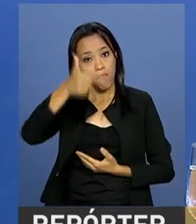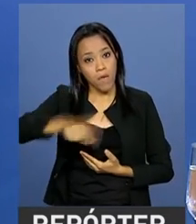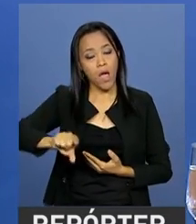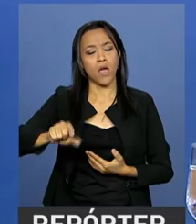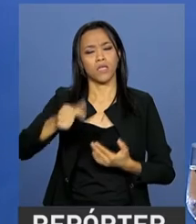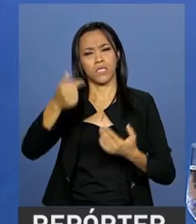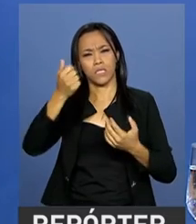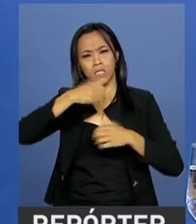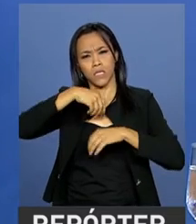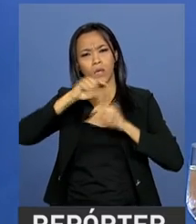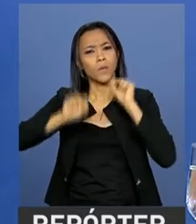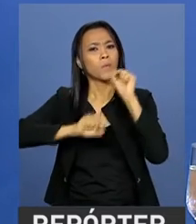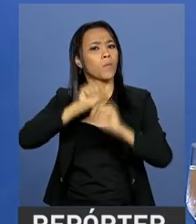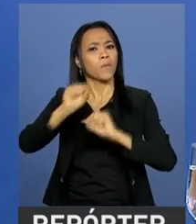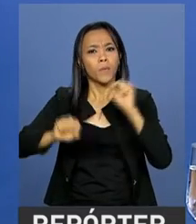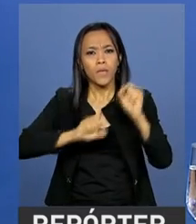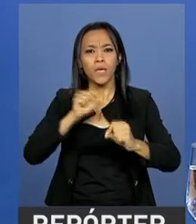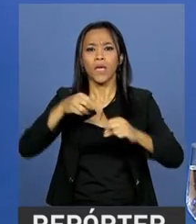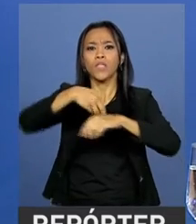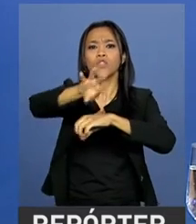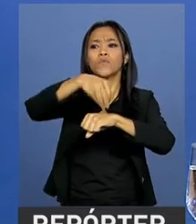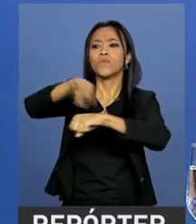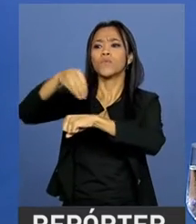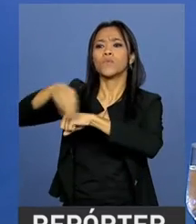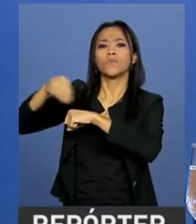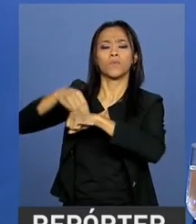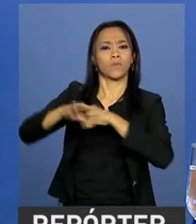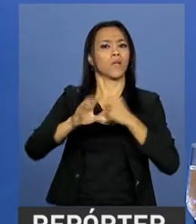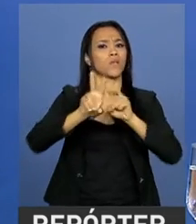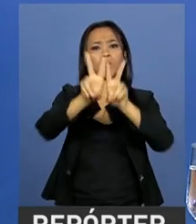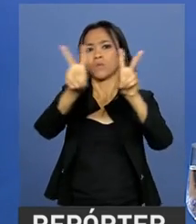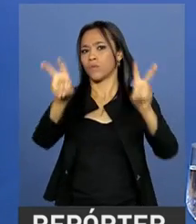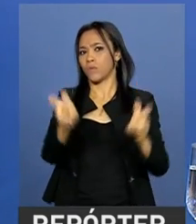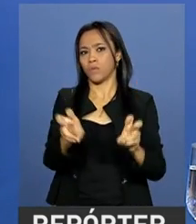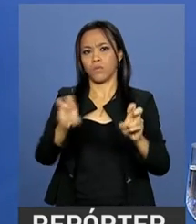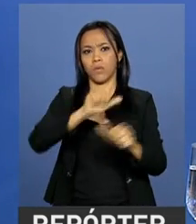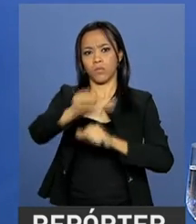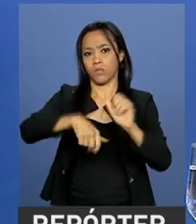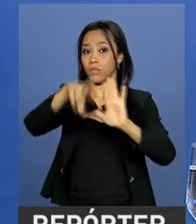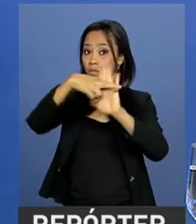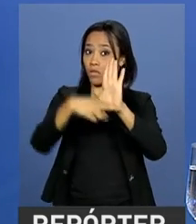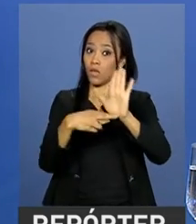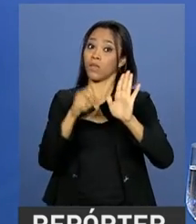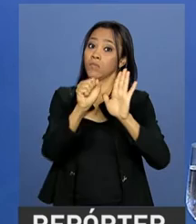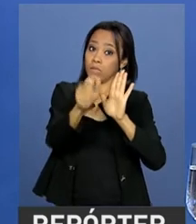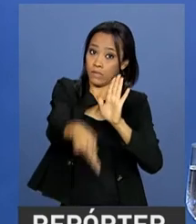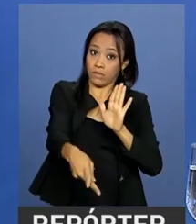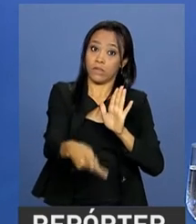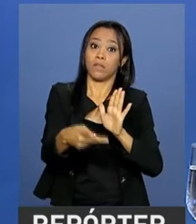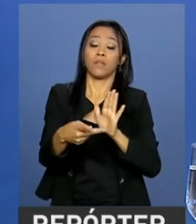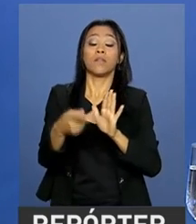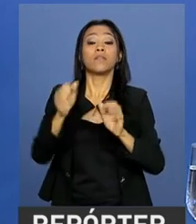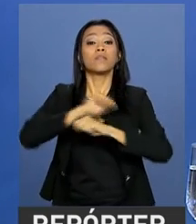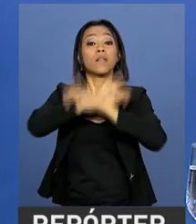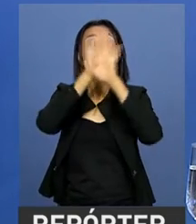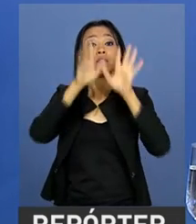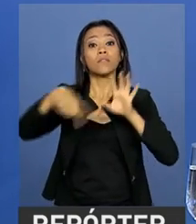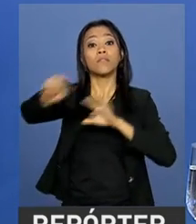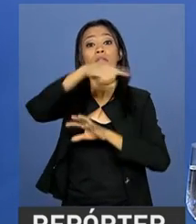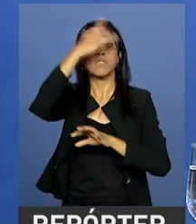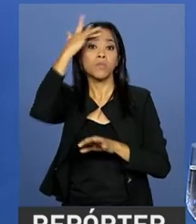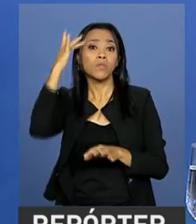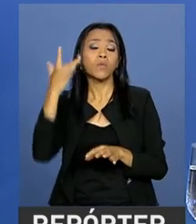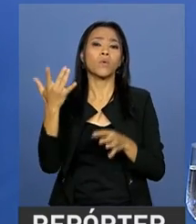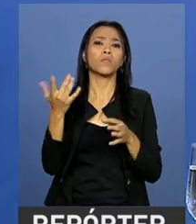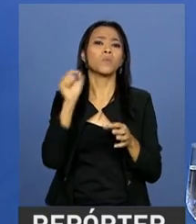intensidade mais freqüência na comunicação com relação à reforma da previdência esclarecendo a população da